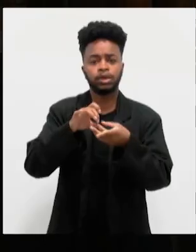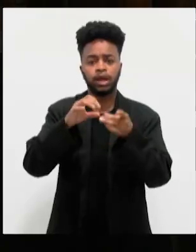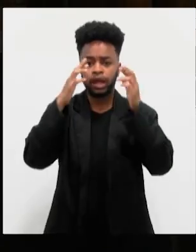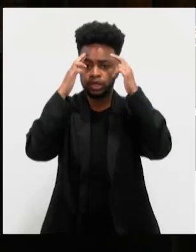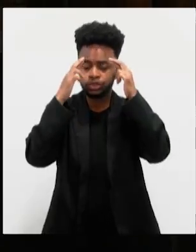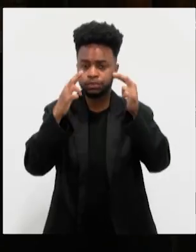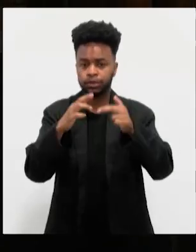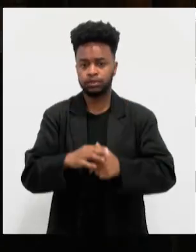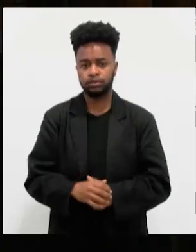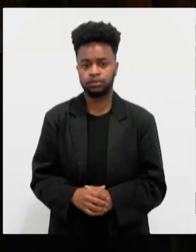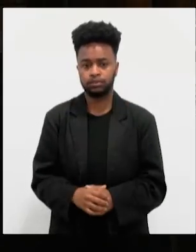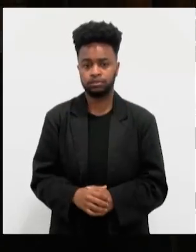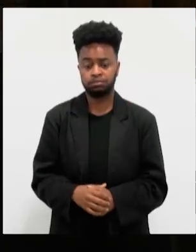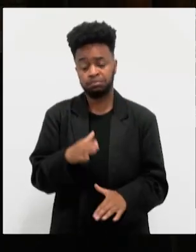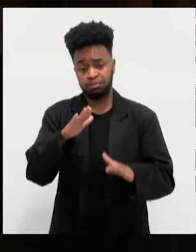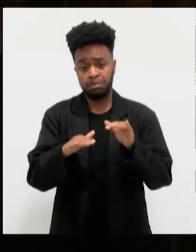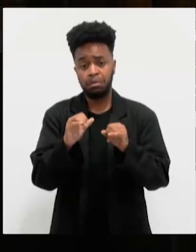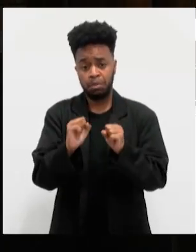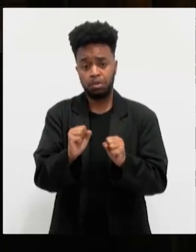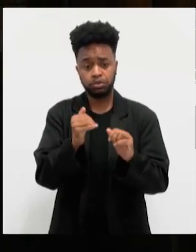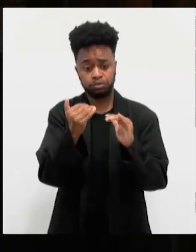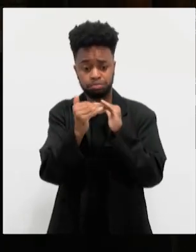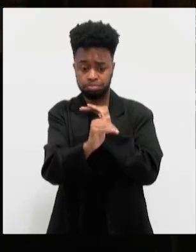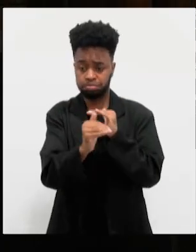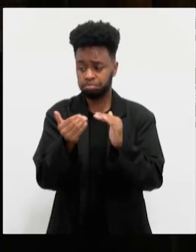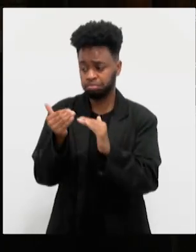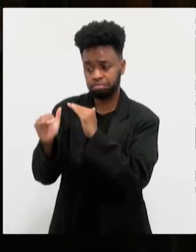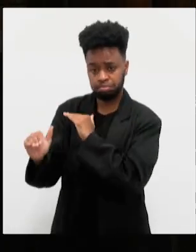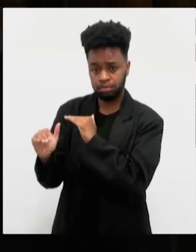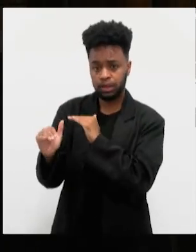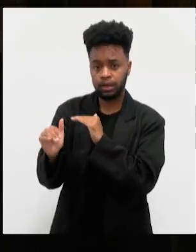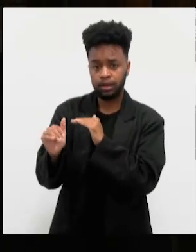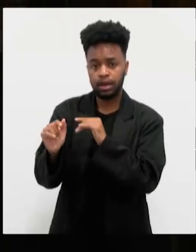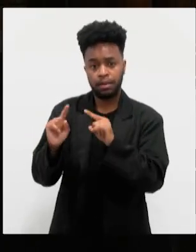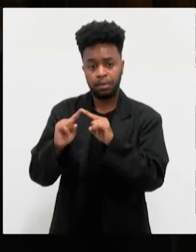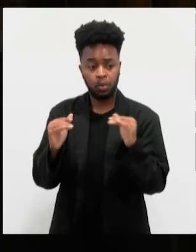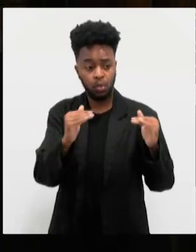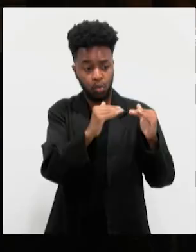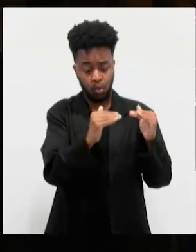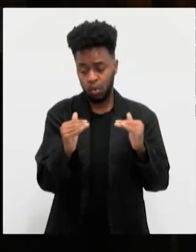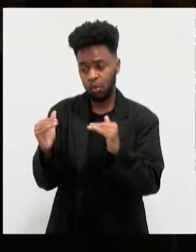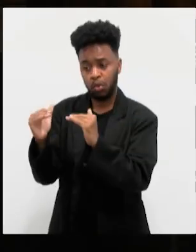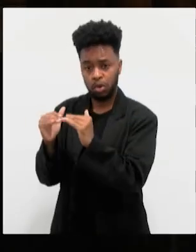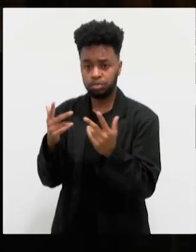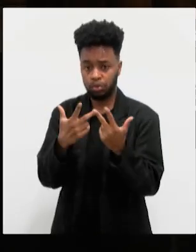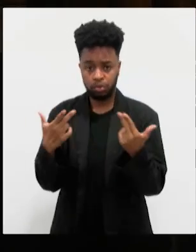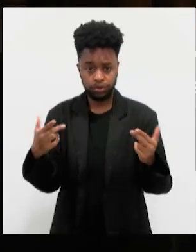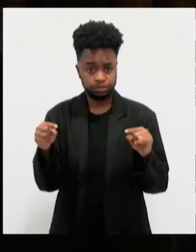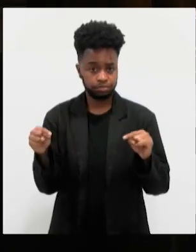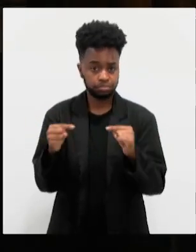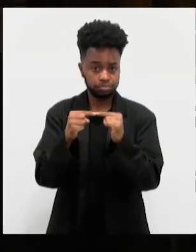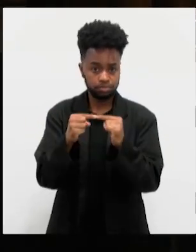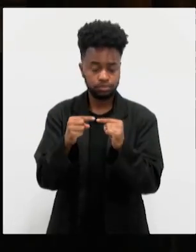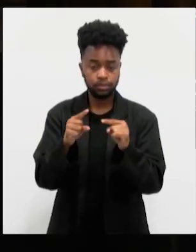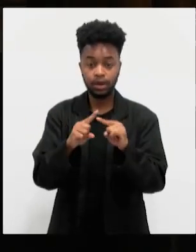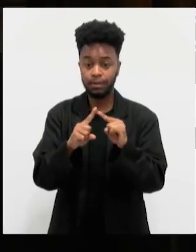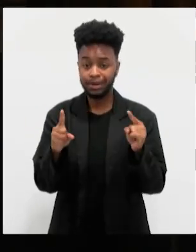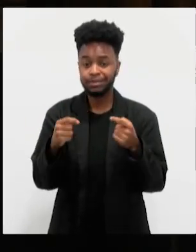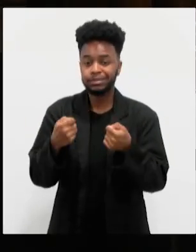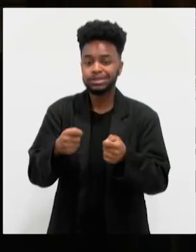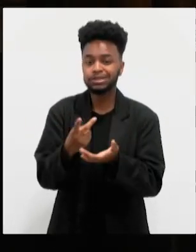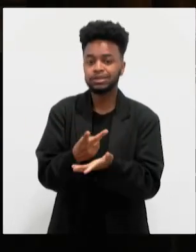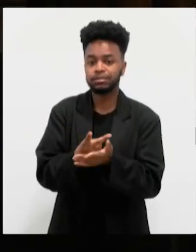respeitosamente? Divergir naquilo que possa divergir, convergir naquilo que possa convergir, mas nos